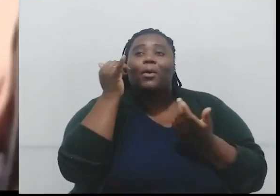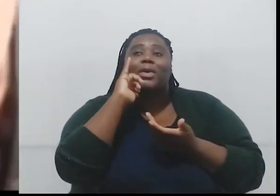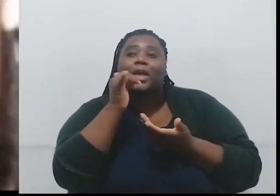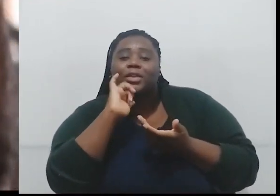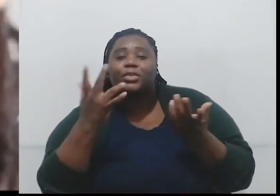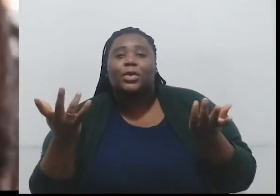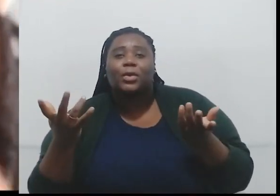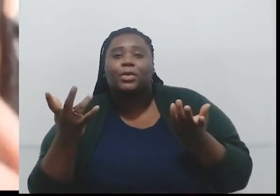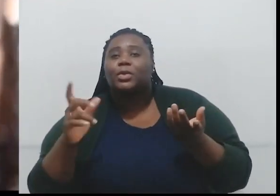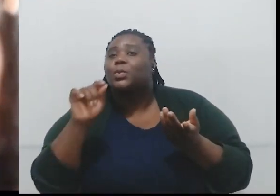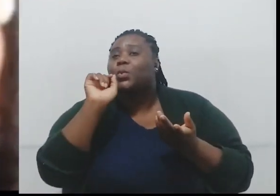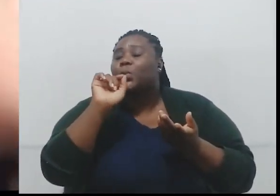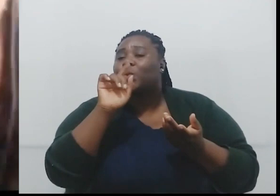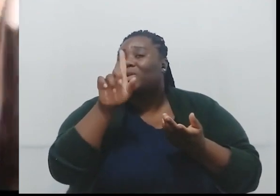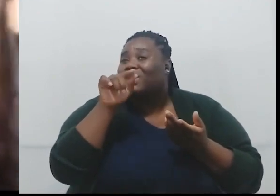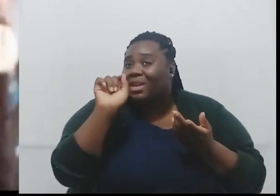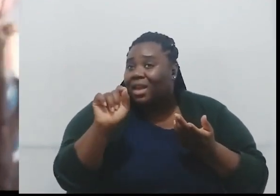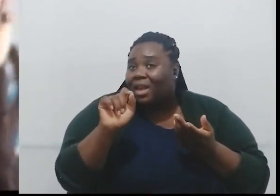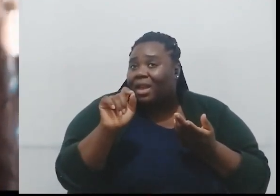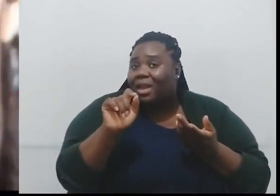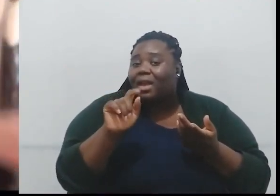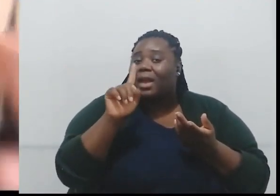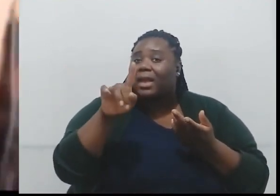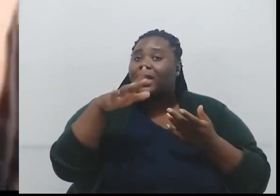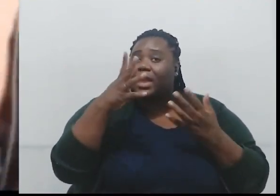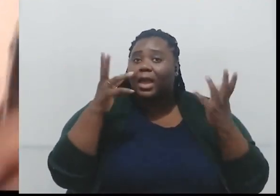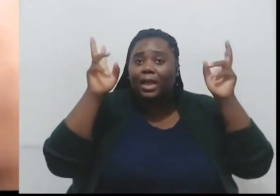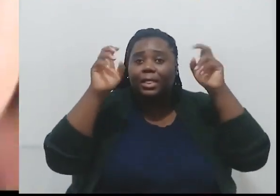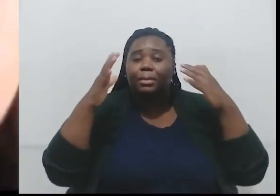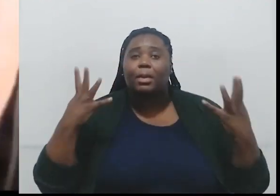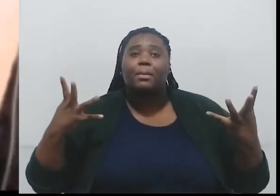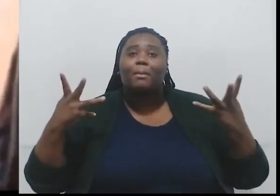muito caros e que estão muito